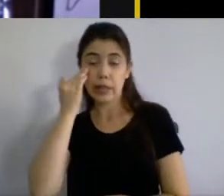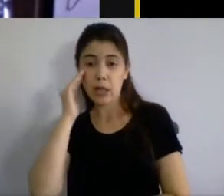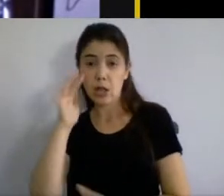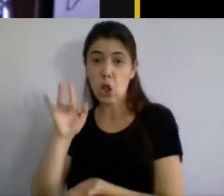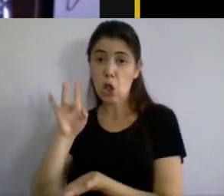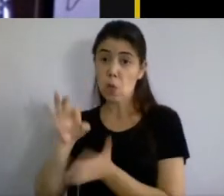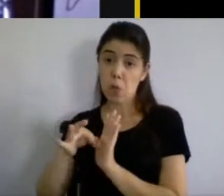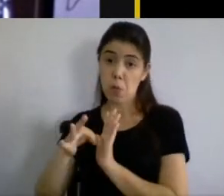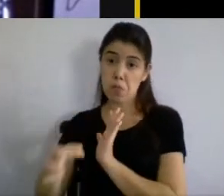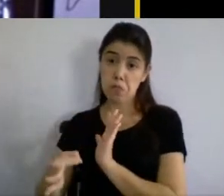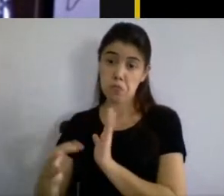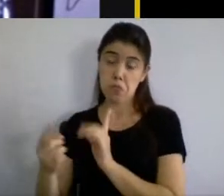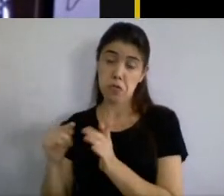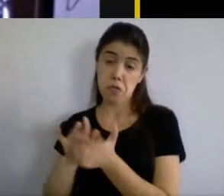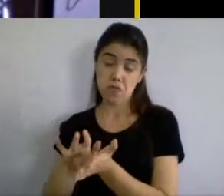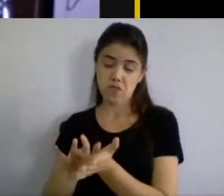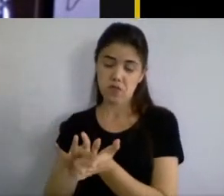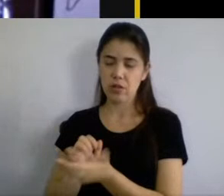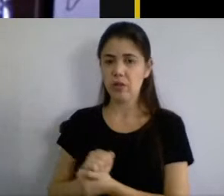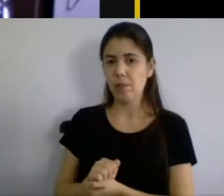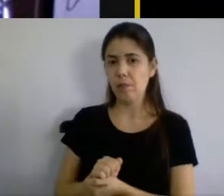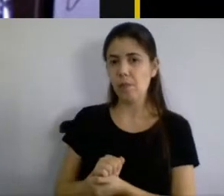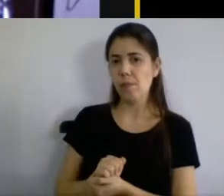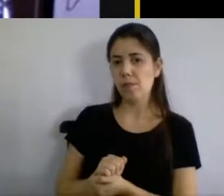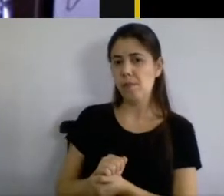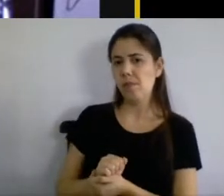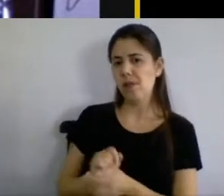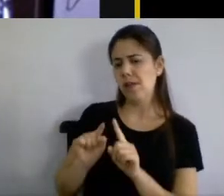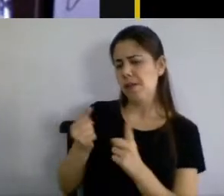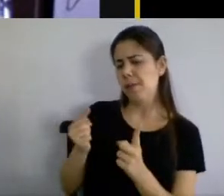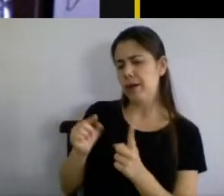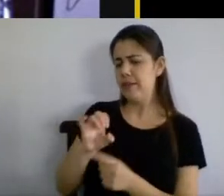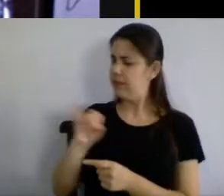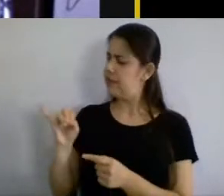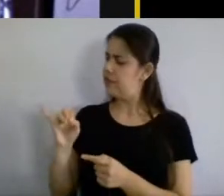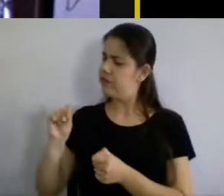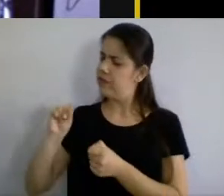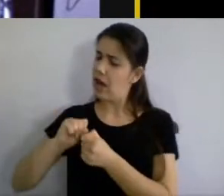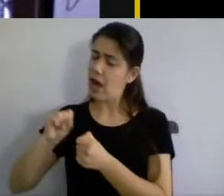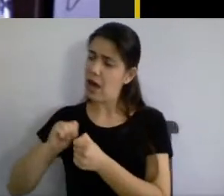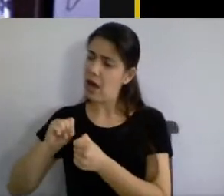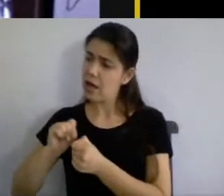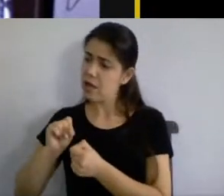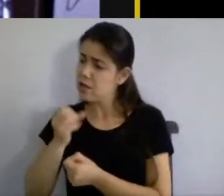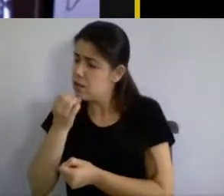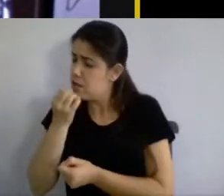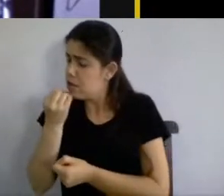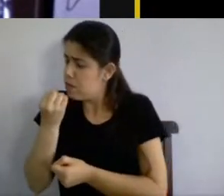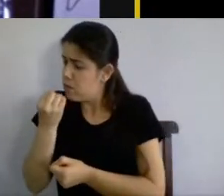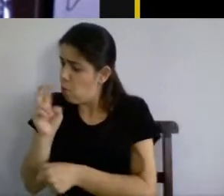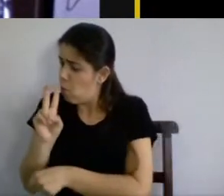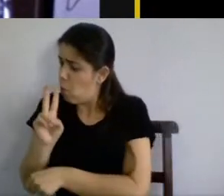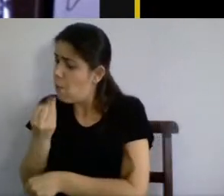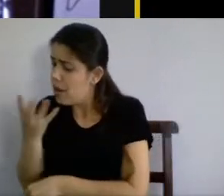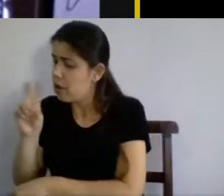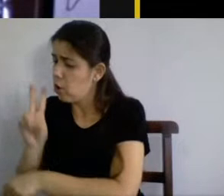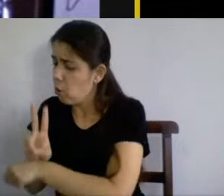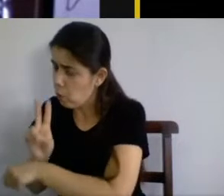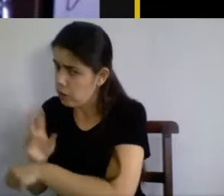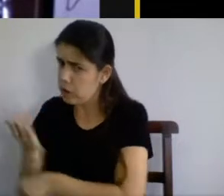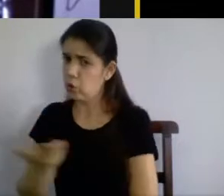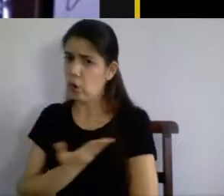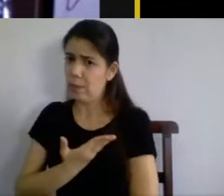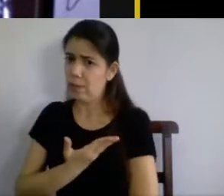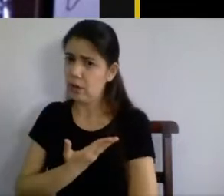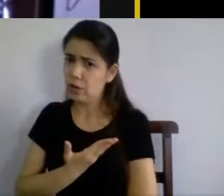os amigos, a gente não pode fazer bem para os inimigos. E quem afirma que isso é válido está sendo inconsistente, está sendo